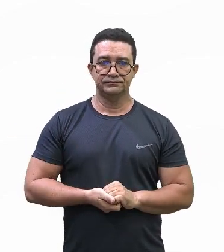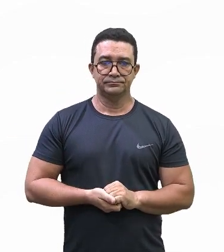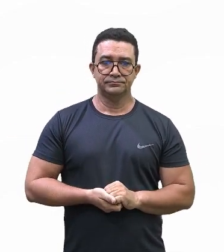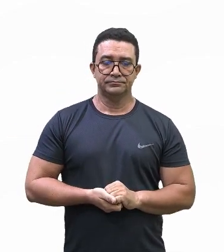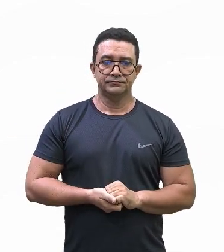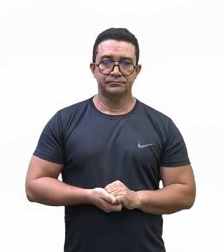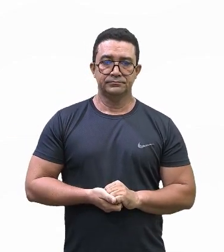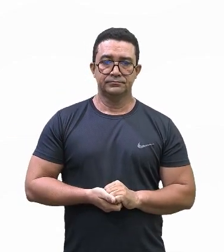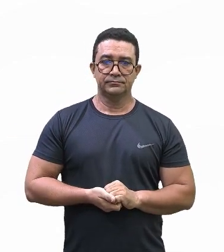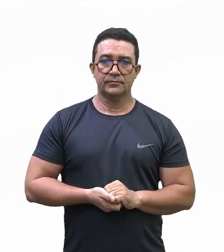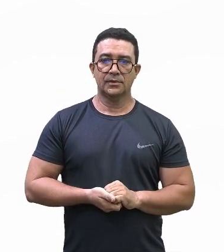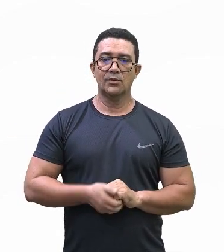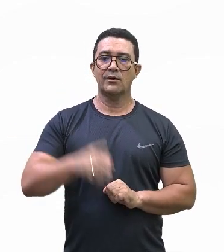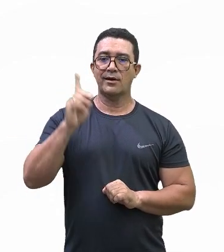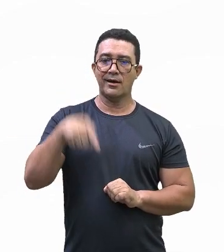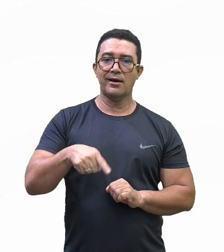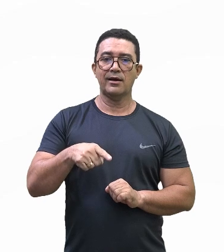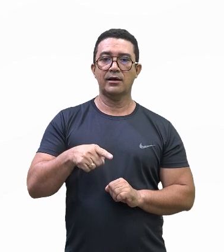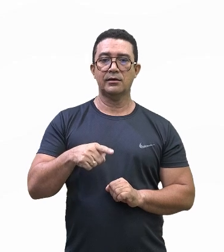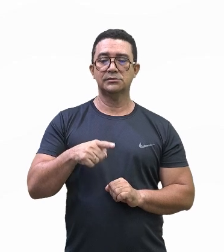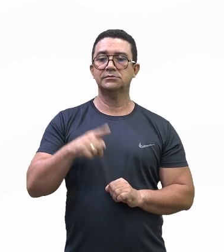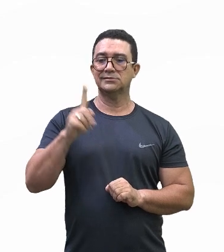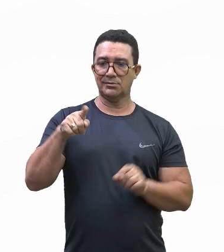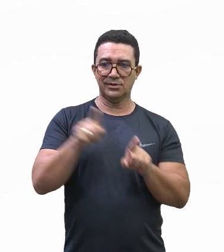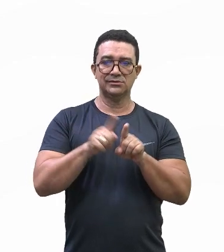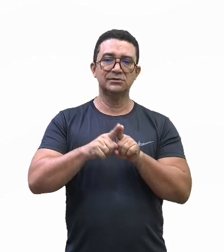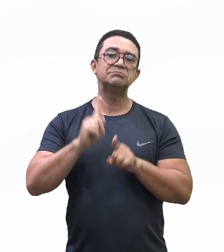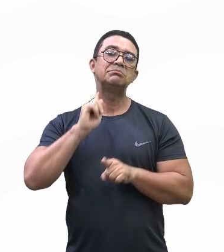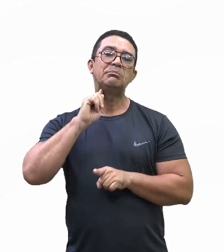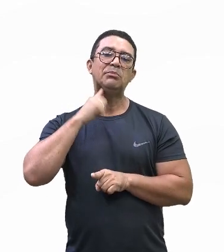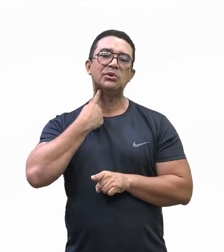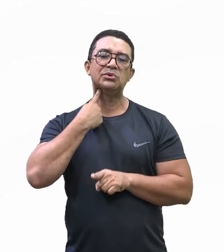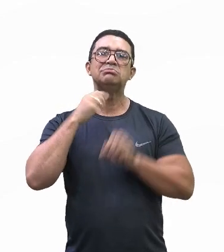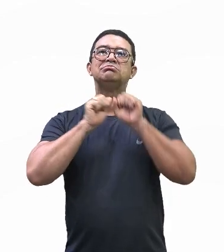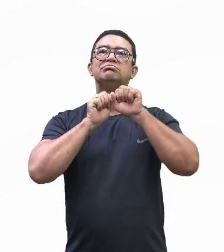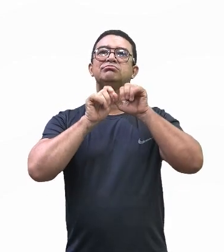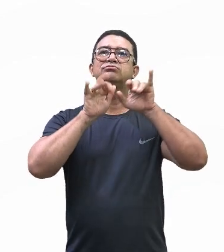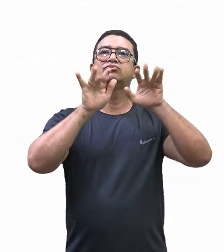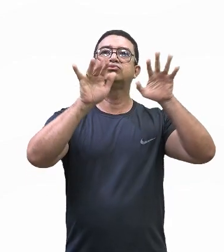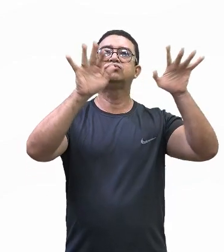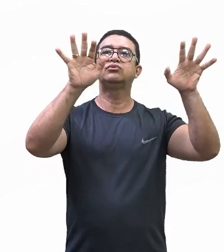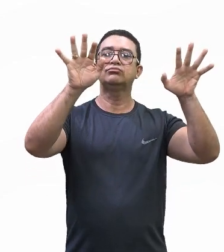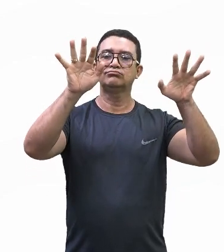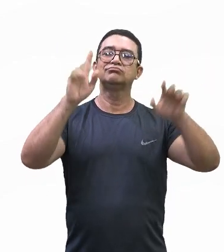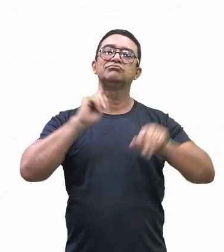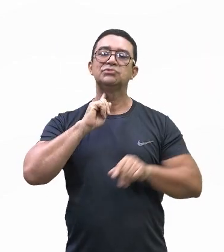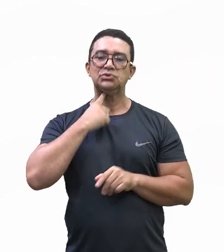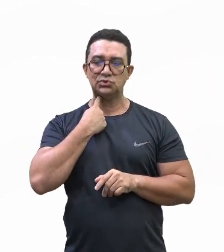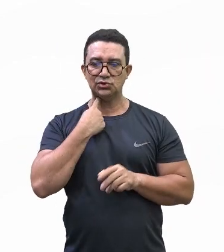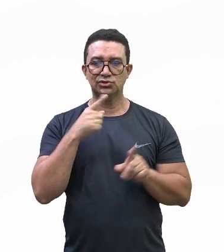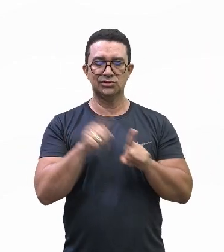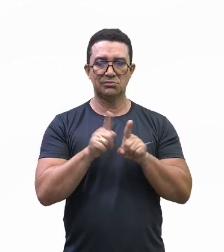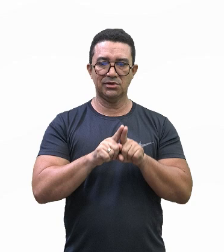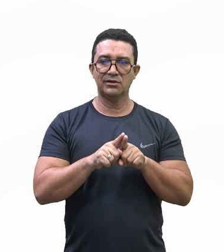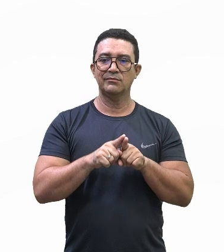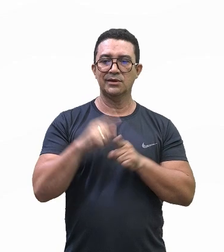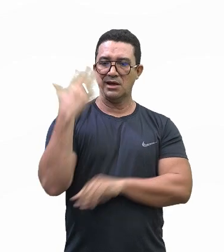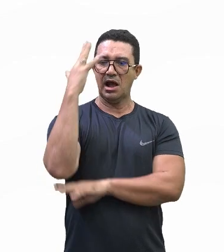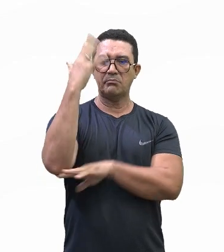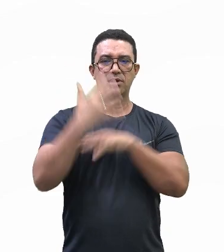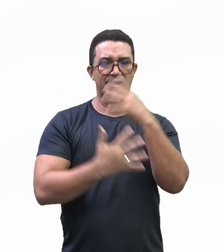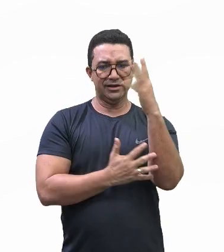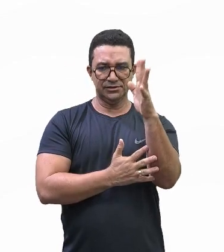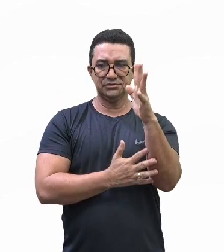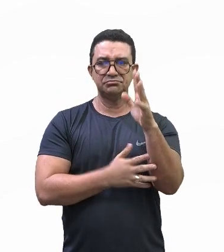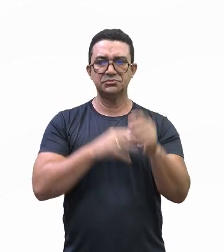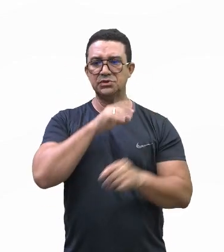acabar. São consideradas poluentes porque sua realização causam danos para o meio ambiente,